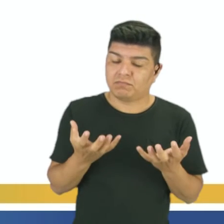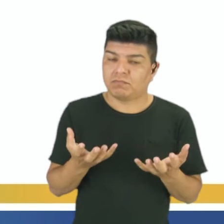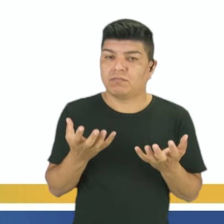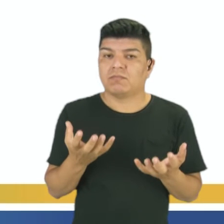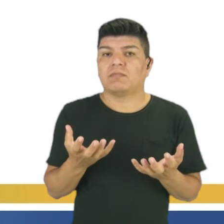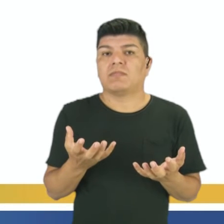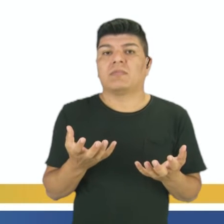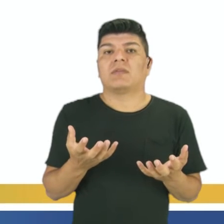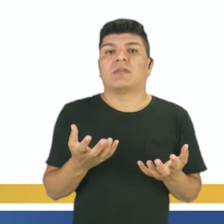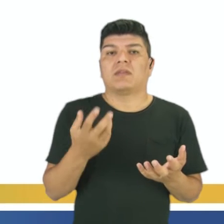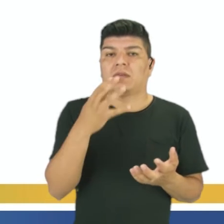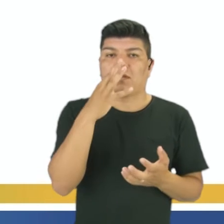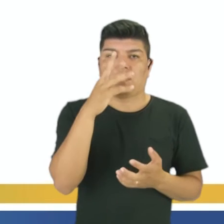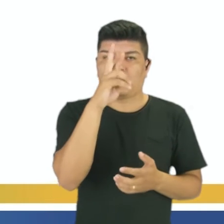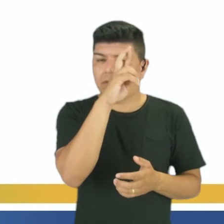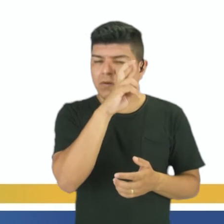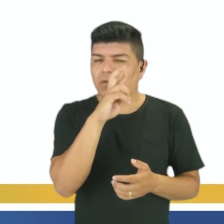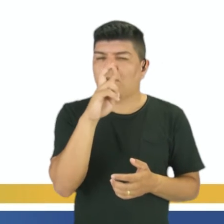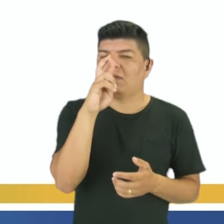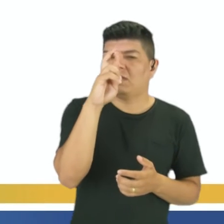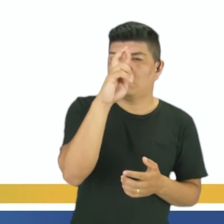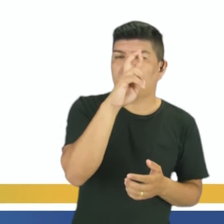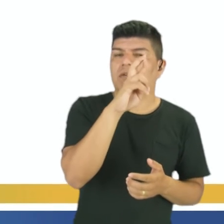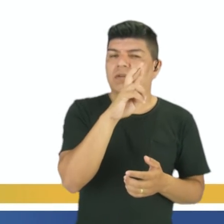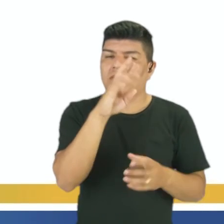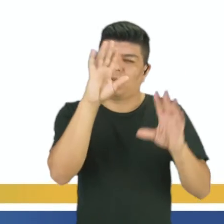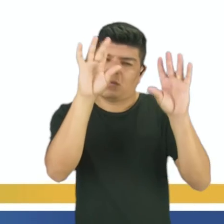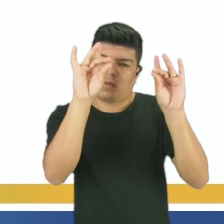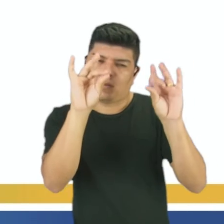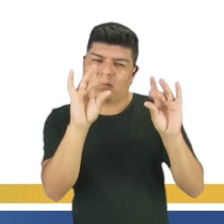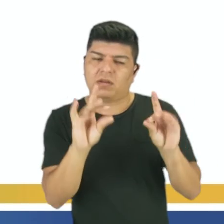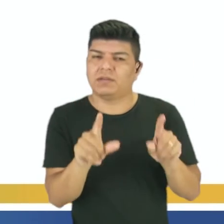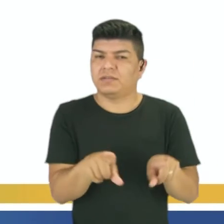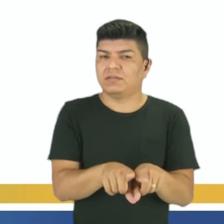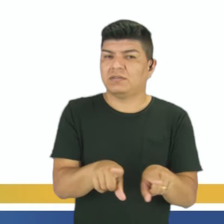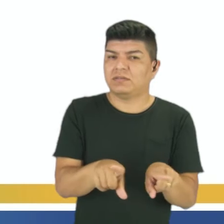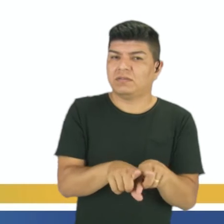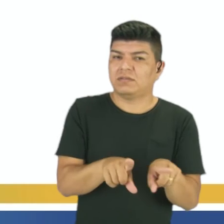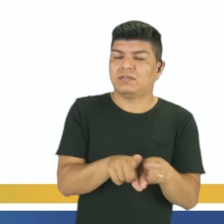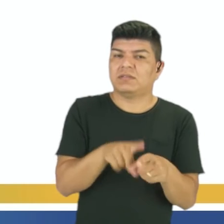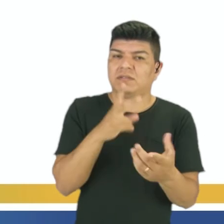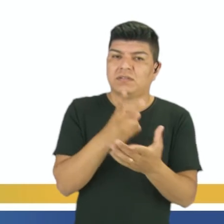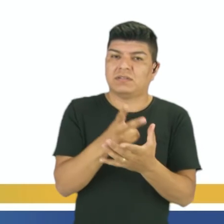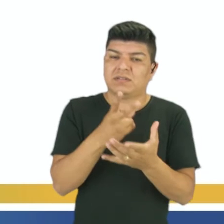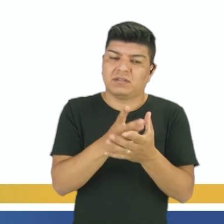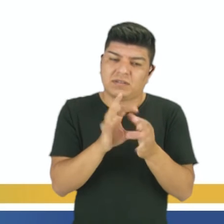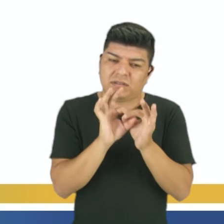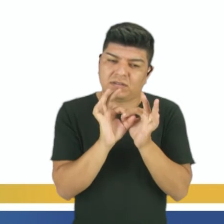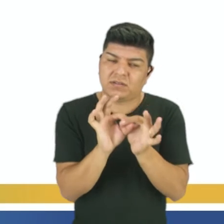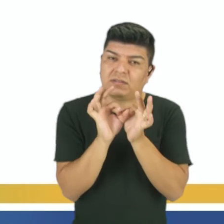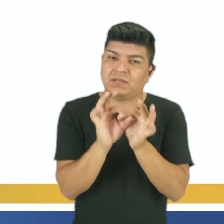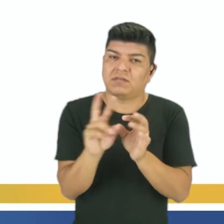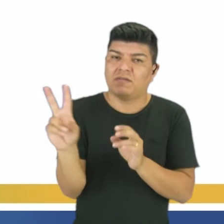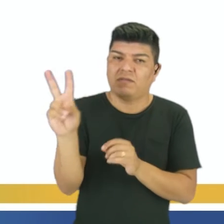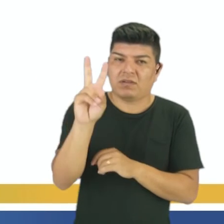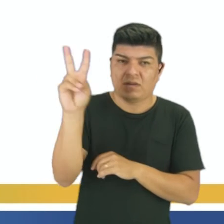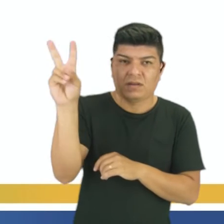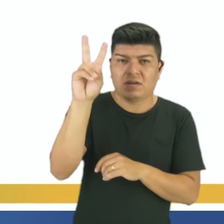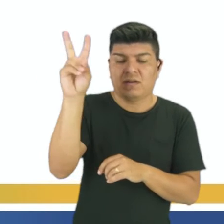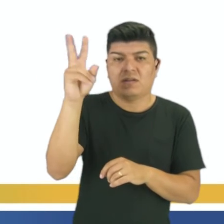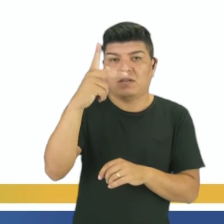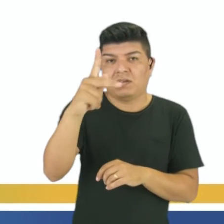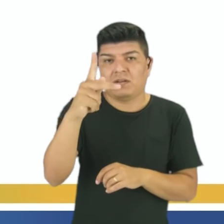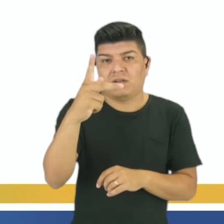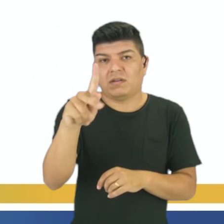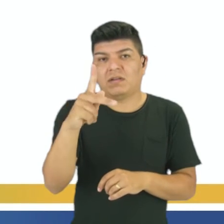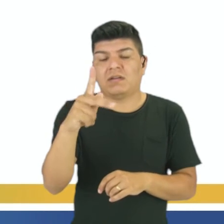ser um bom observador, ser um detalhista, e isso vai sempre agregar valores